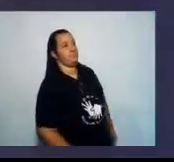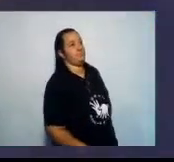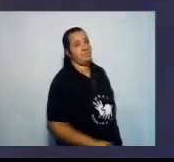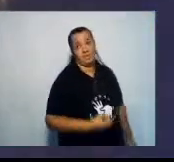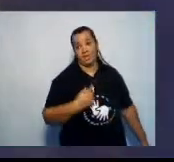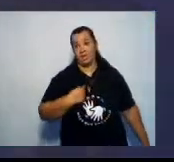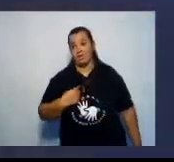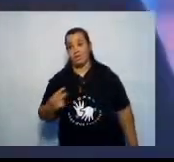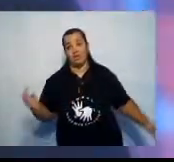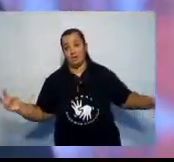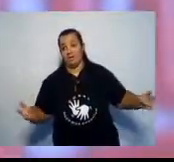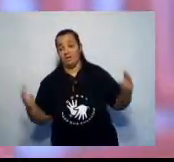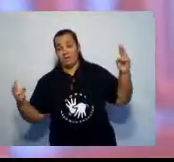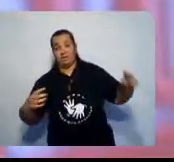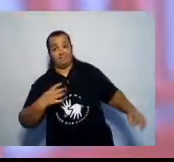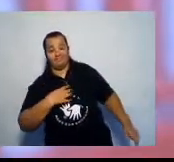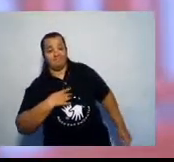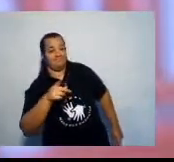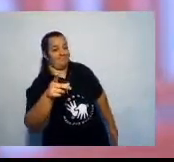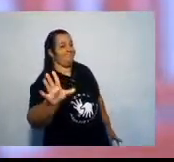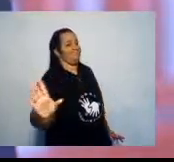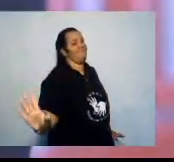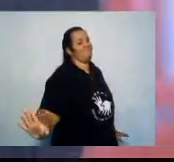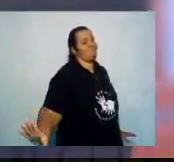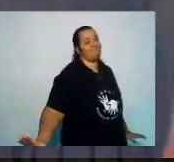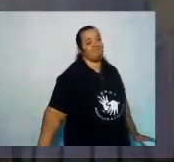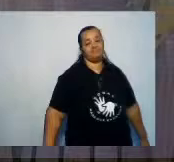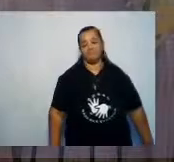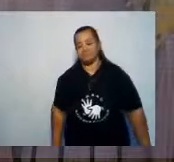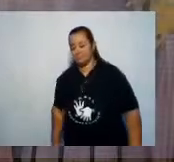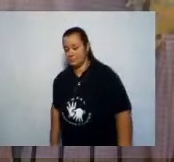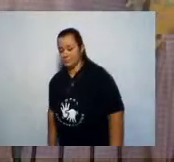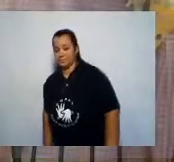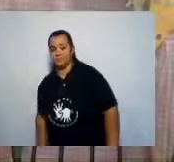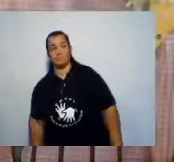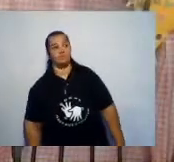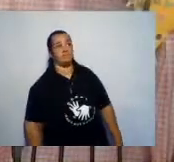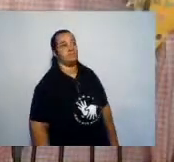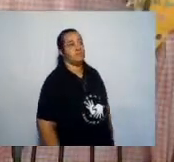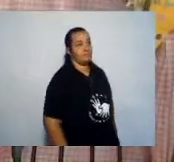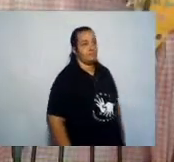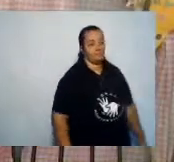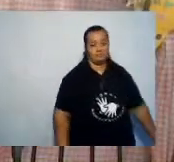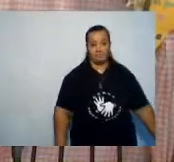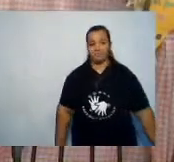dizer, mas eu já superei você.